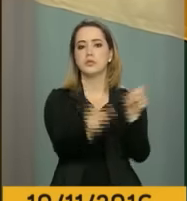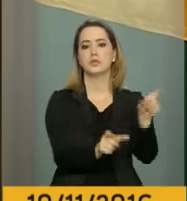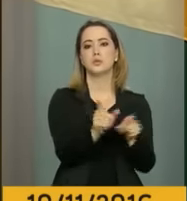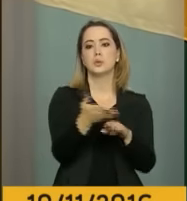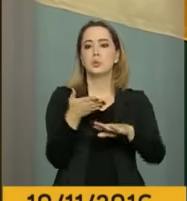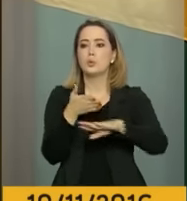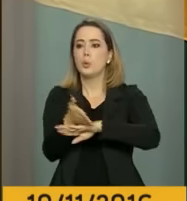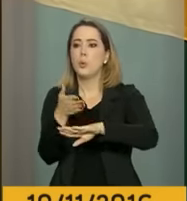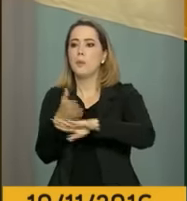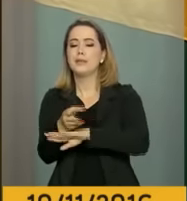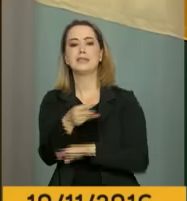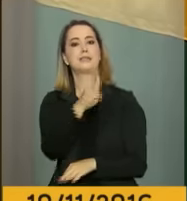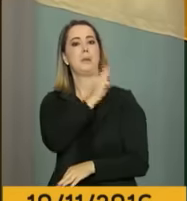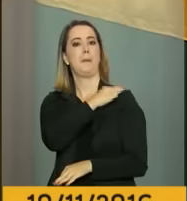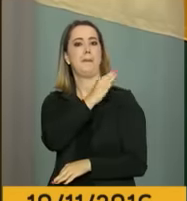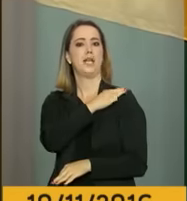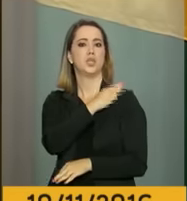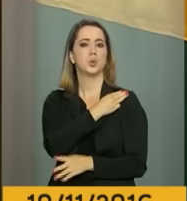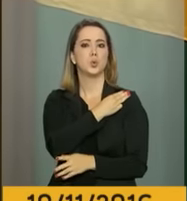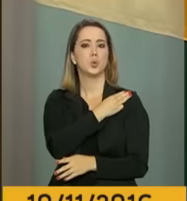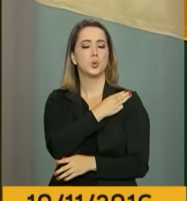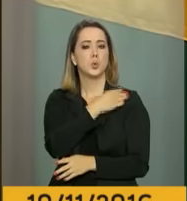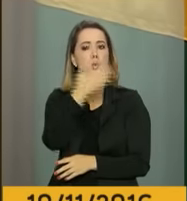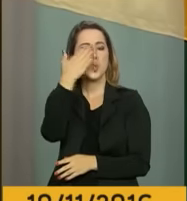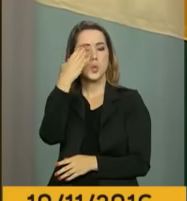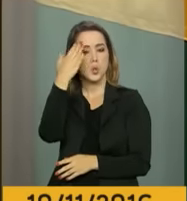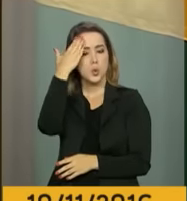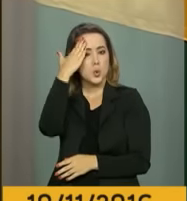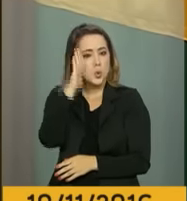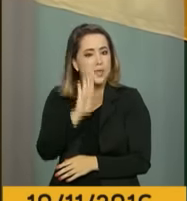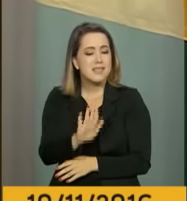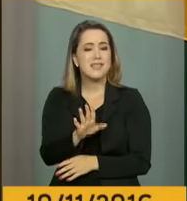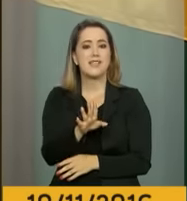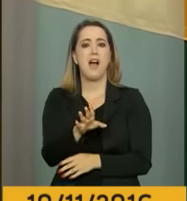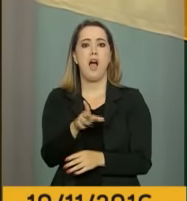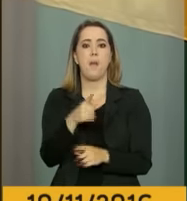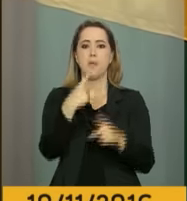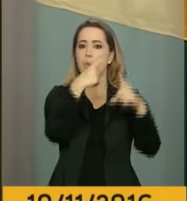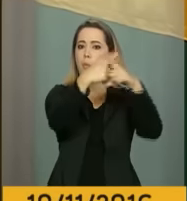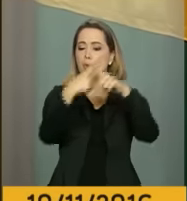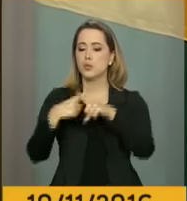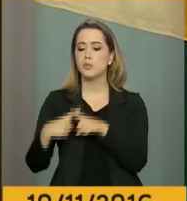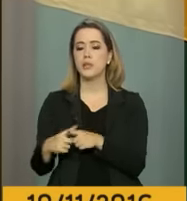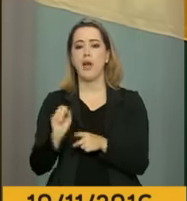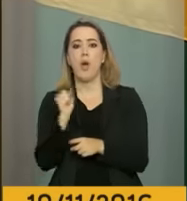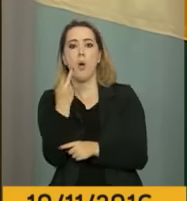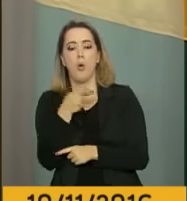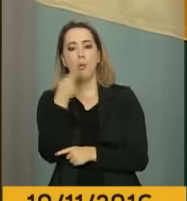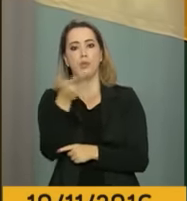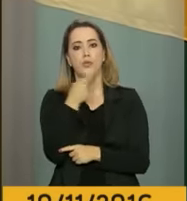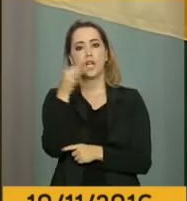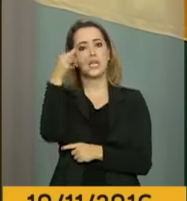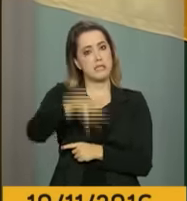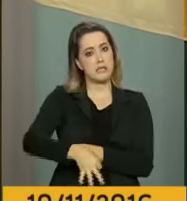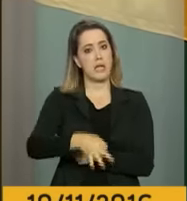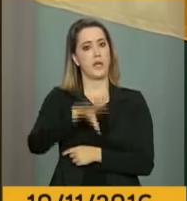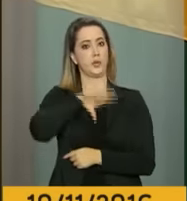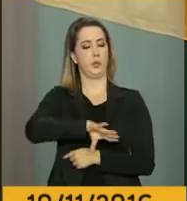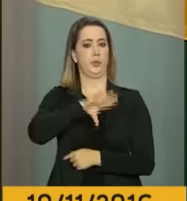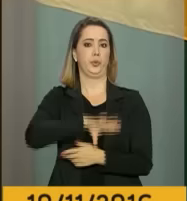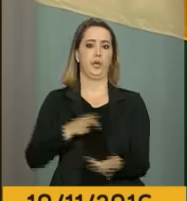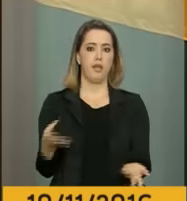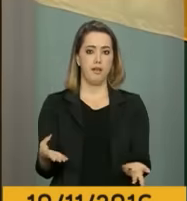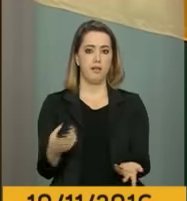ensino médio, muitas vezes não sabem multiplicar e não sabem se expressar em português, é claro que nós temos muito para